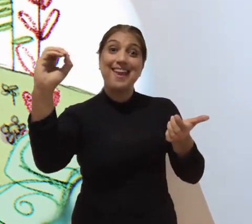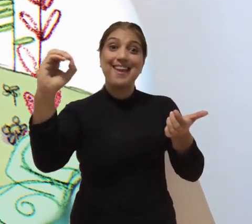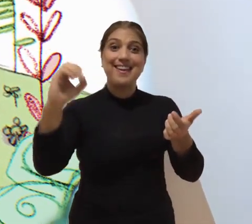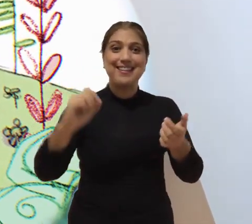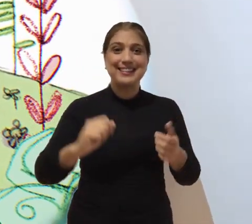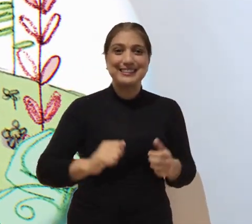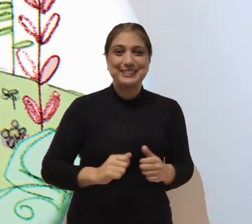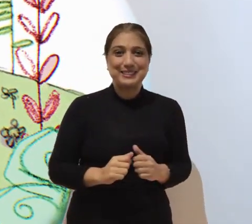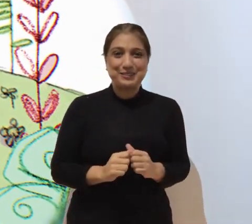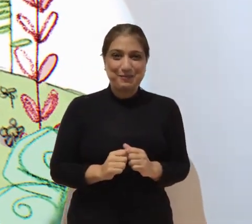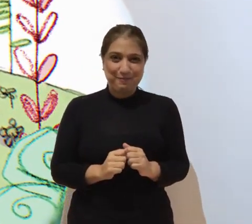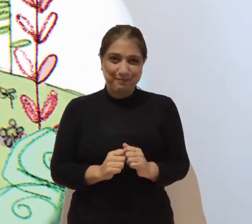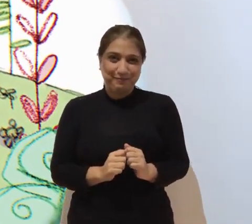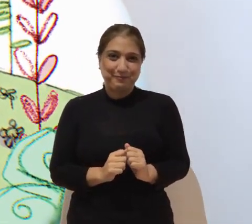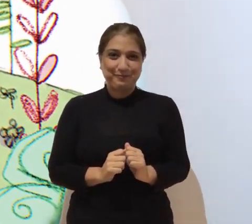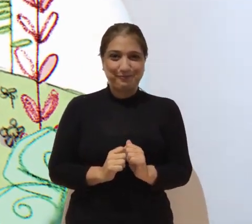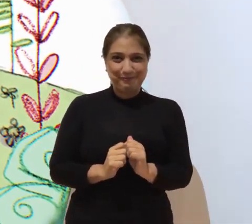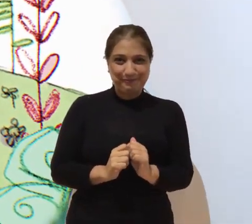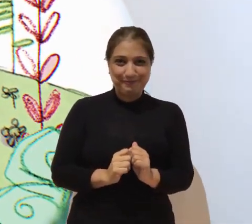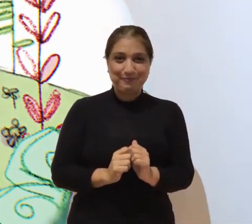Eu disco sim.